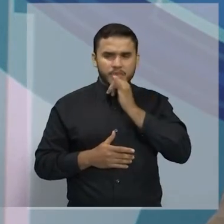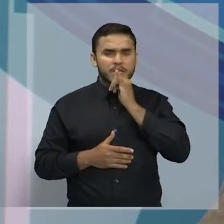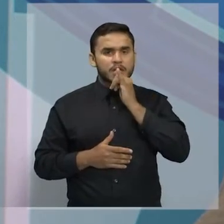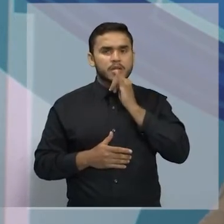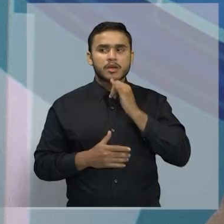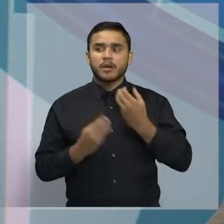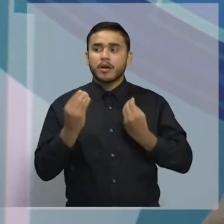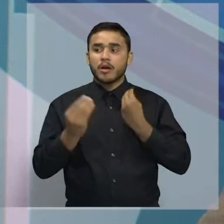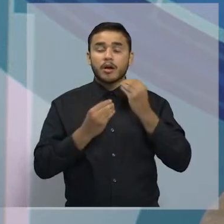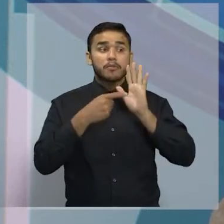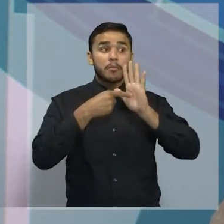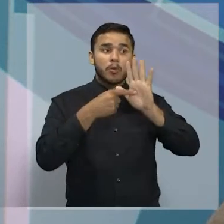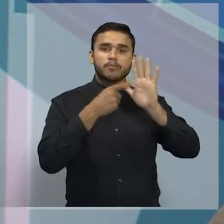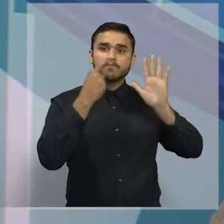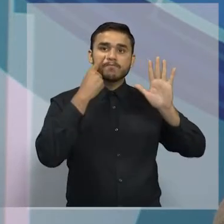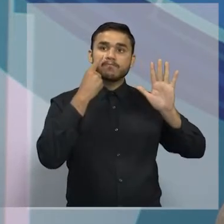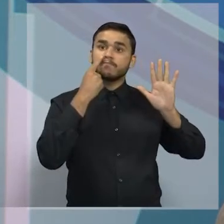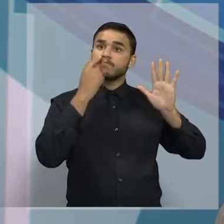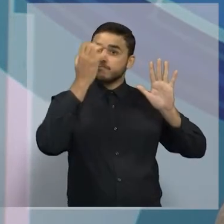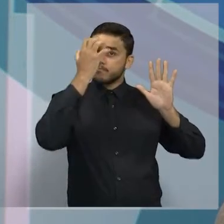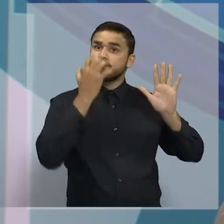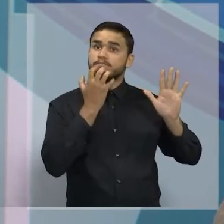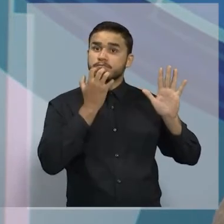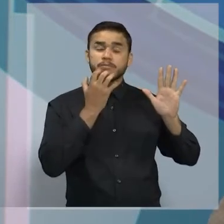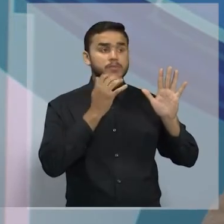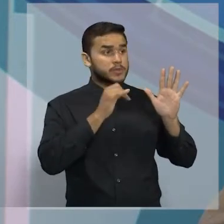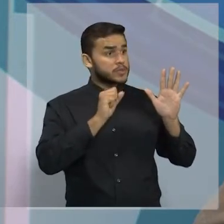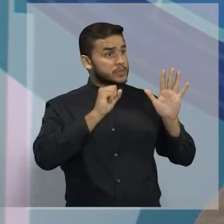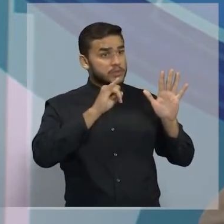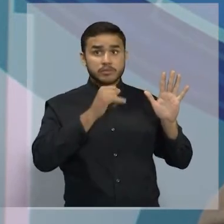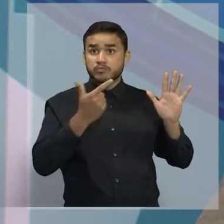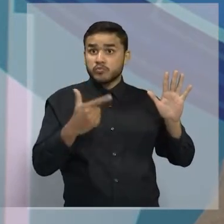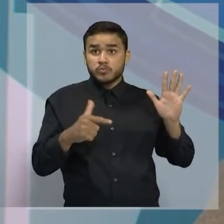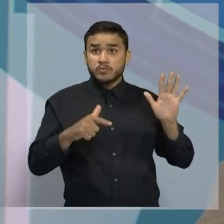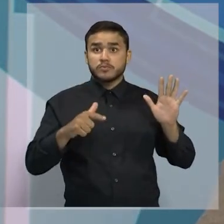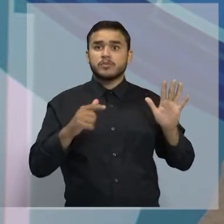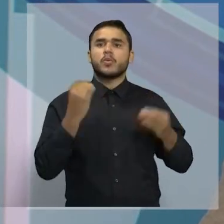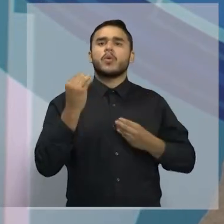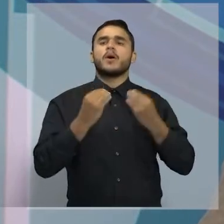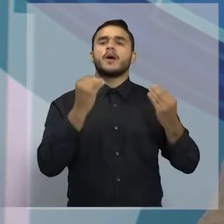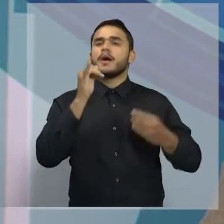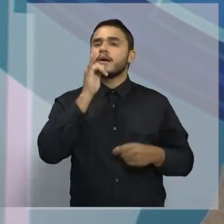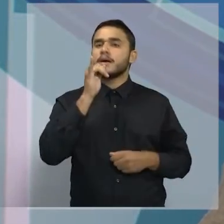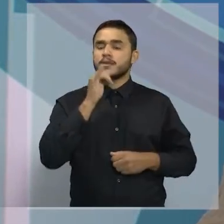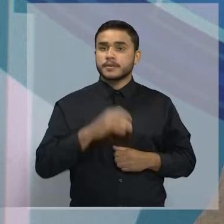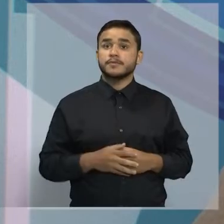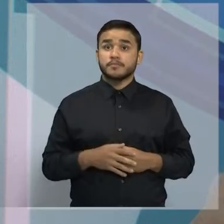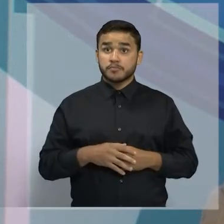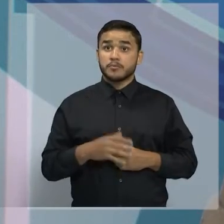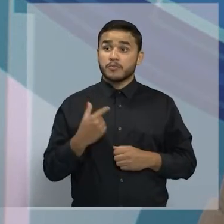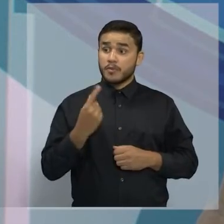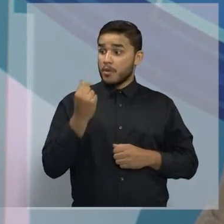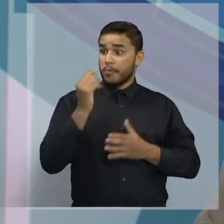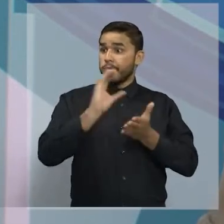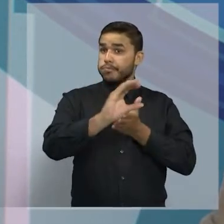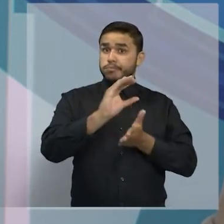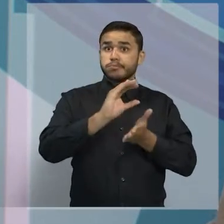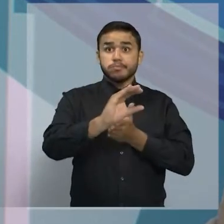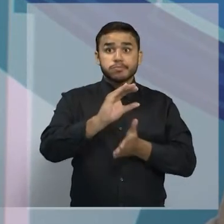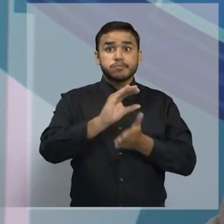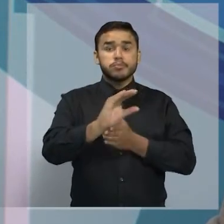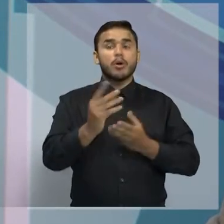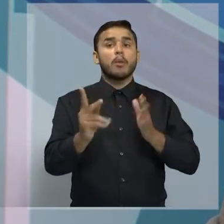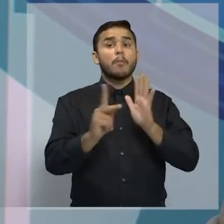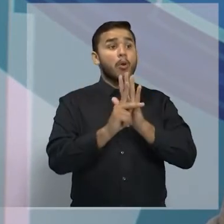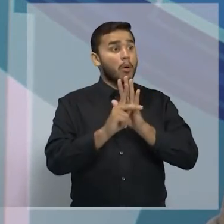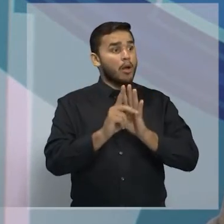como é que se chama? Ela tem que ser muito bem vinculada. Se não for, o que acontece? Essa contribuição que você faz